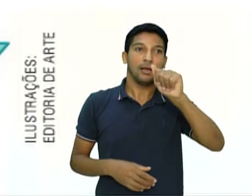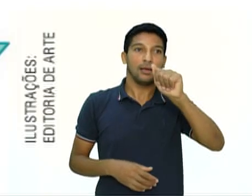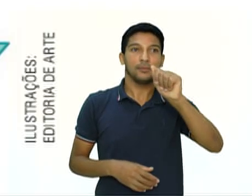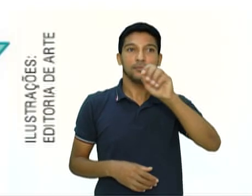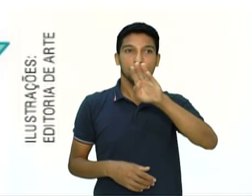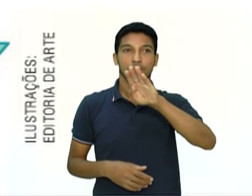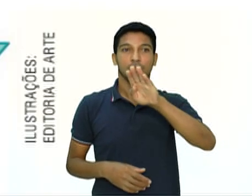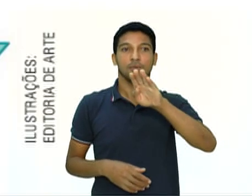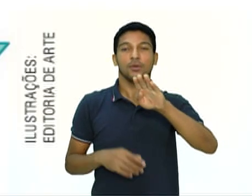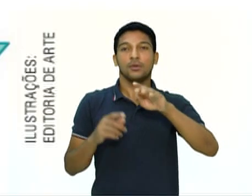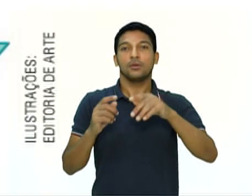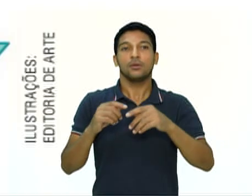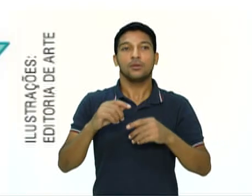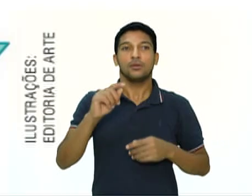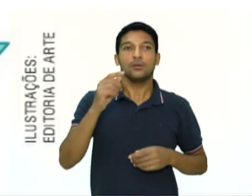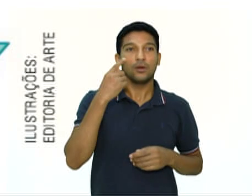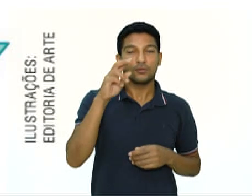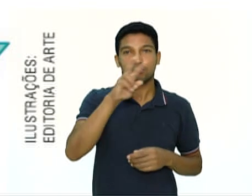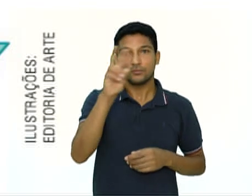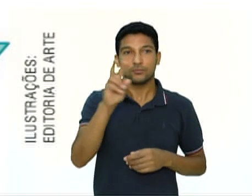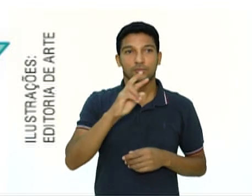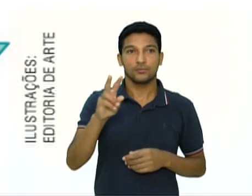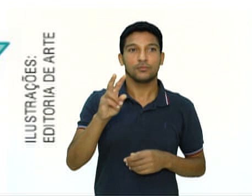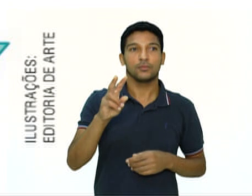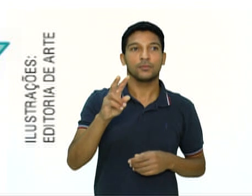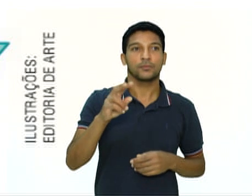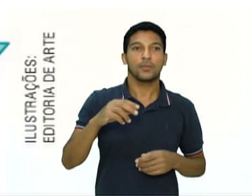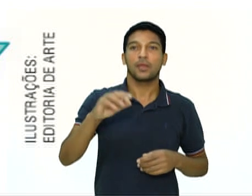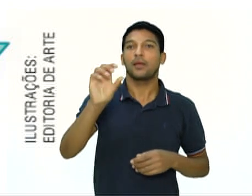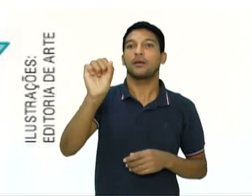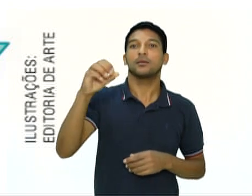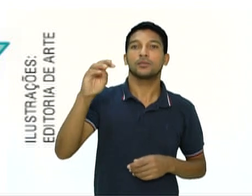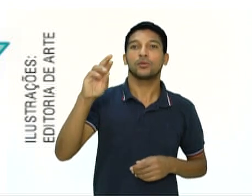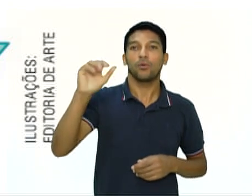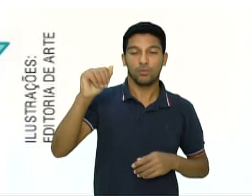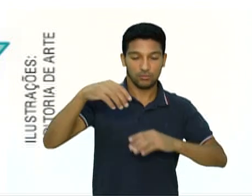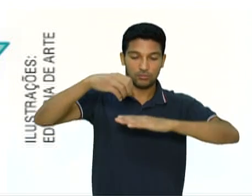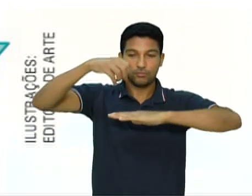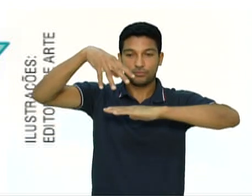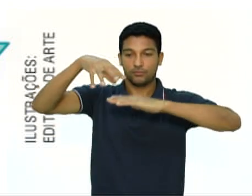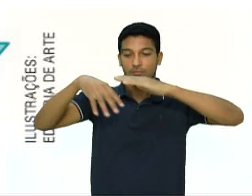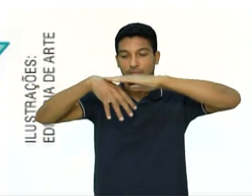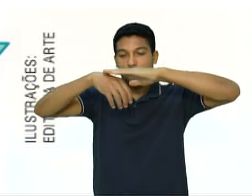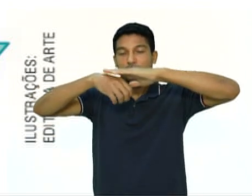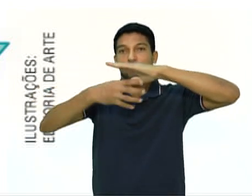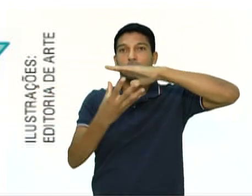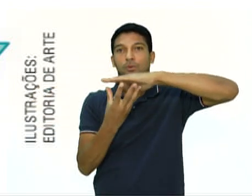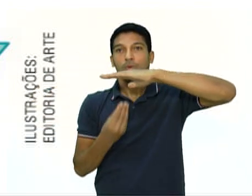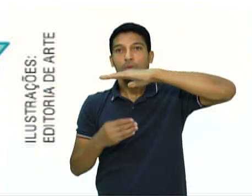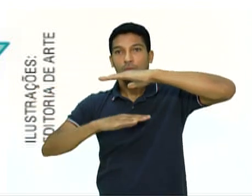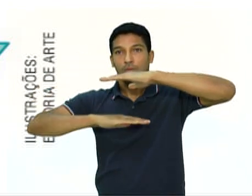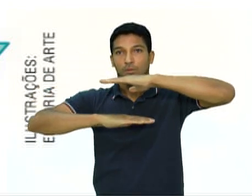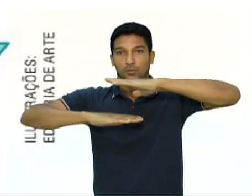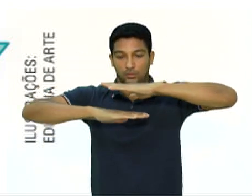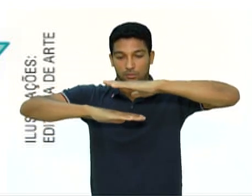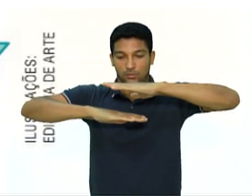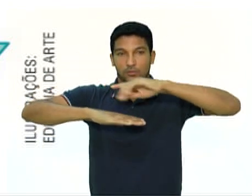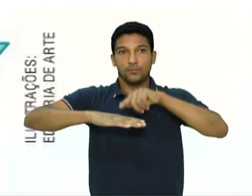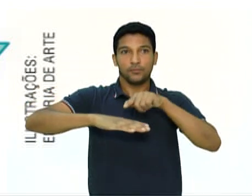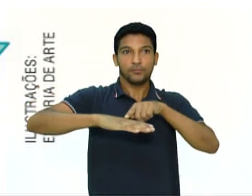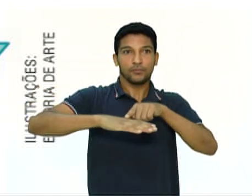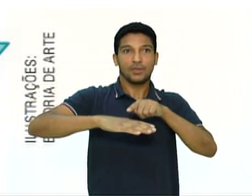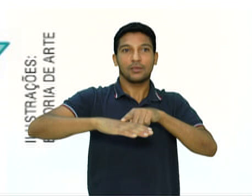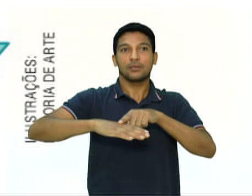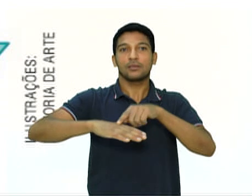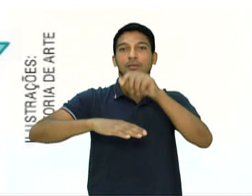é a projeção do segmento AB sobre o plano alfa. O segmento AB é oblíquo ao plano beta. A beta não, é alfa,